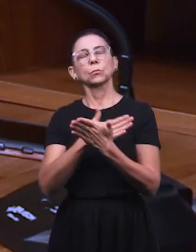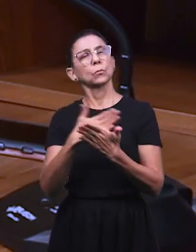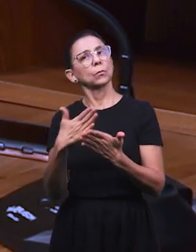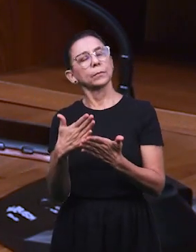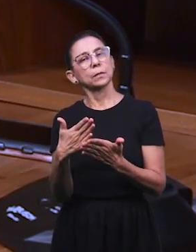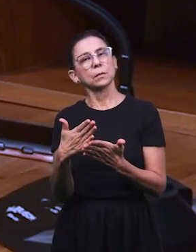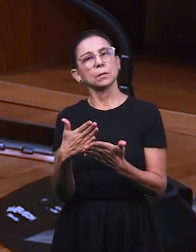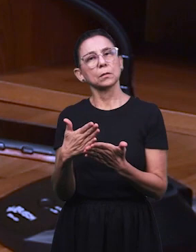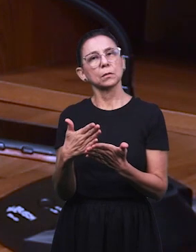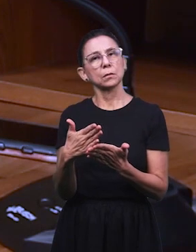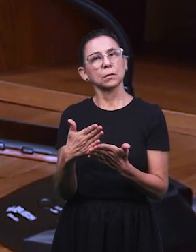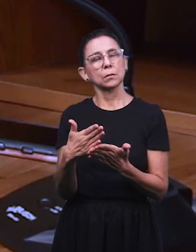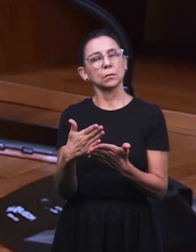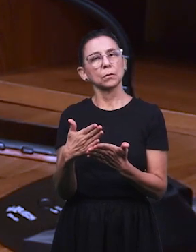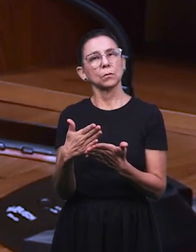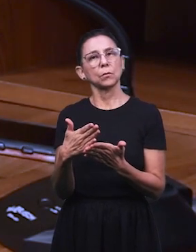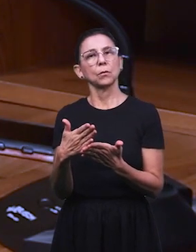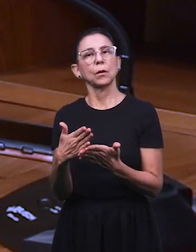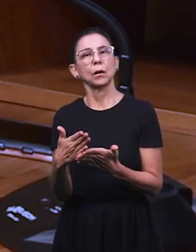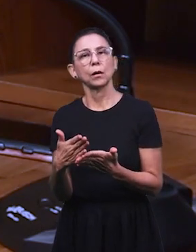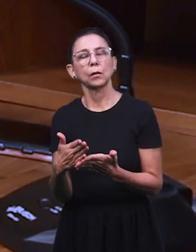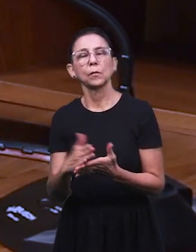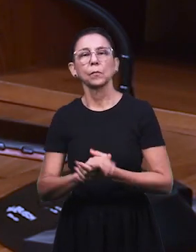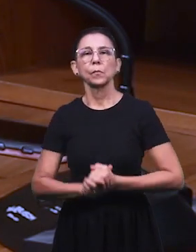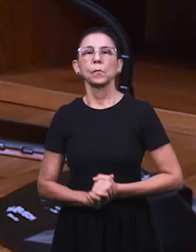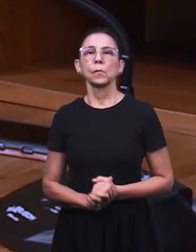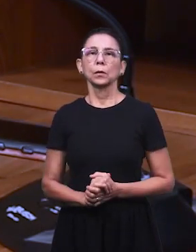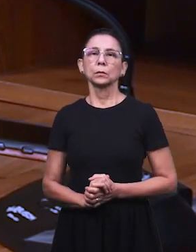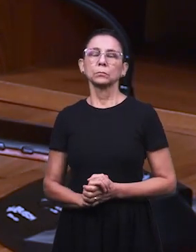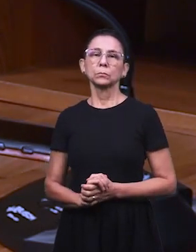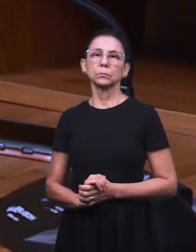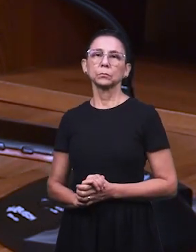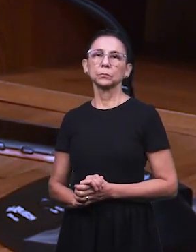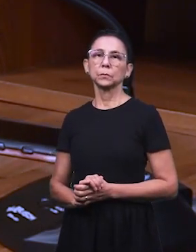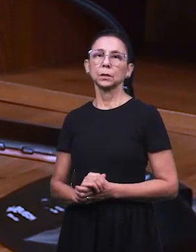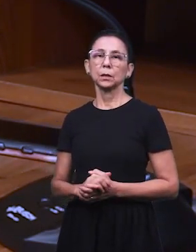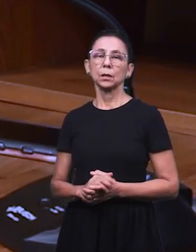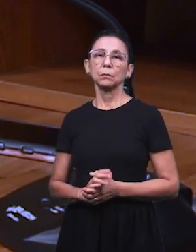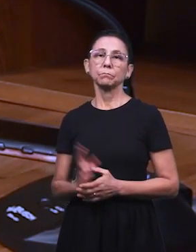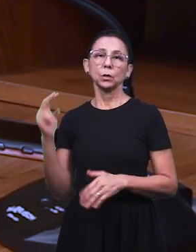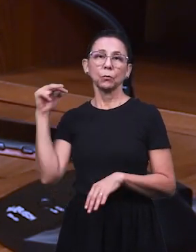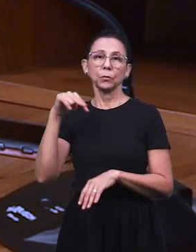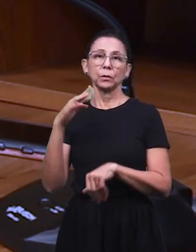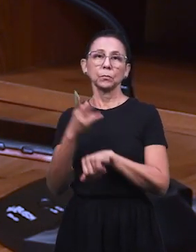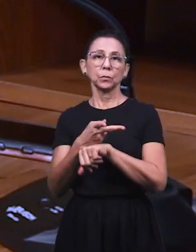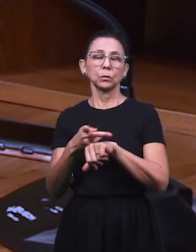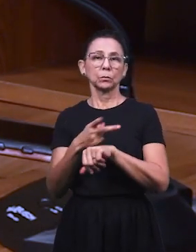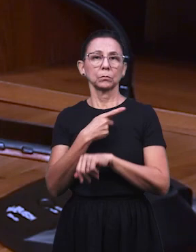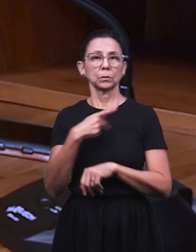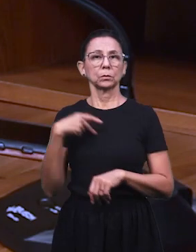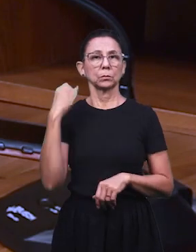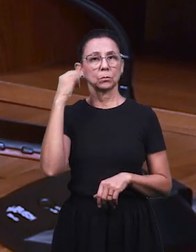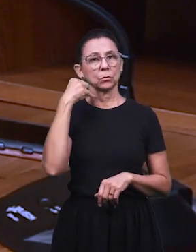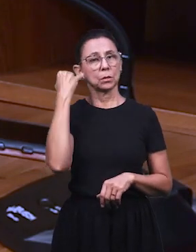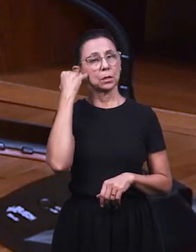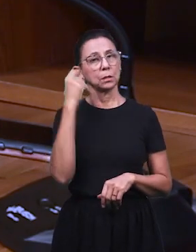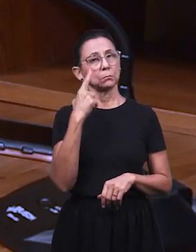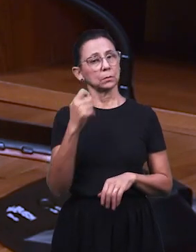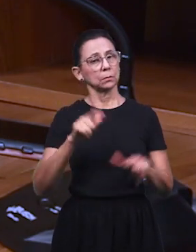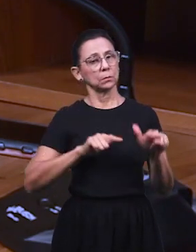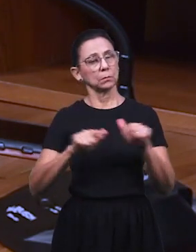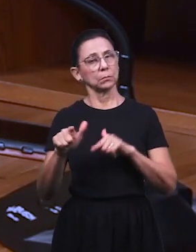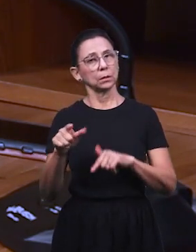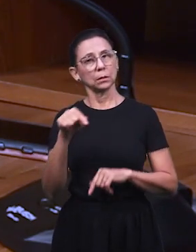está desenvolvendo, começou a partir depois que eu comecei a vir, né, trabalhar. Procurei o pastor